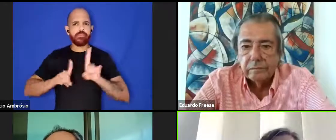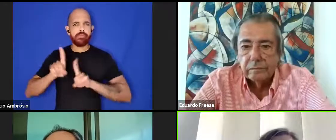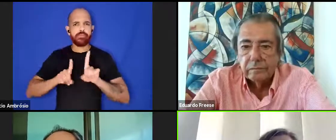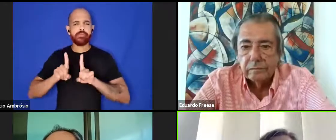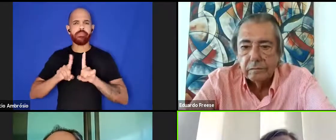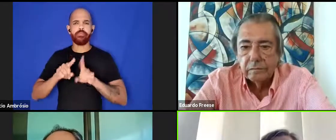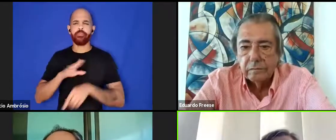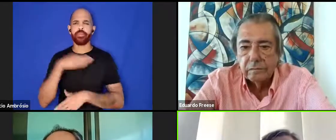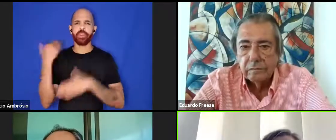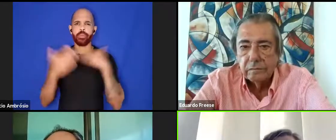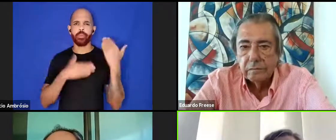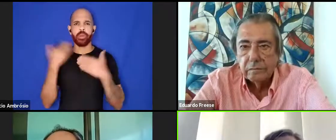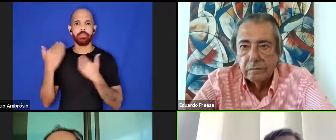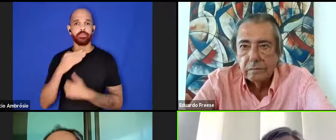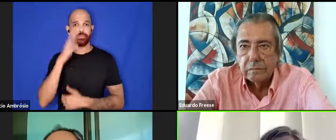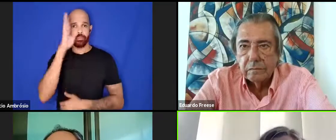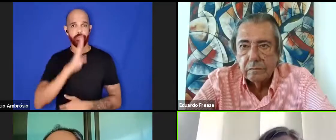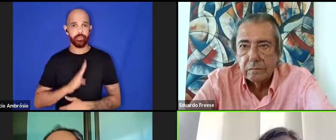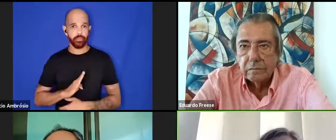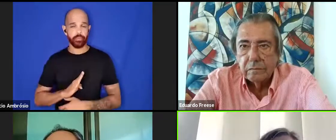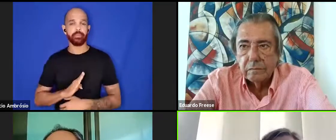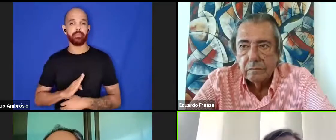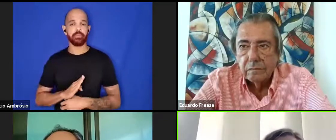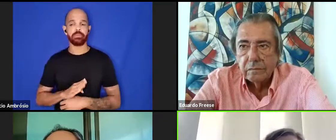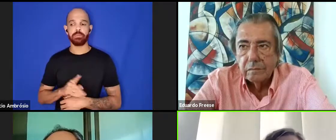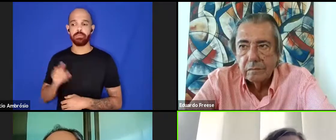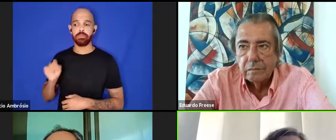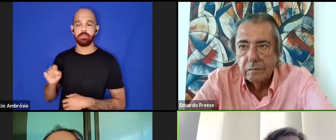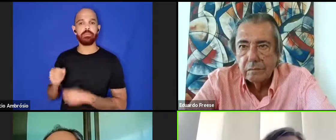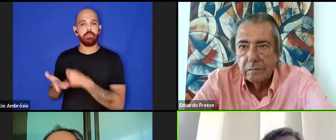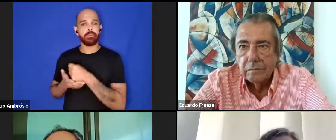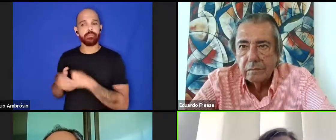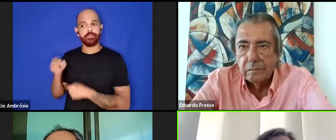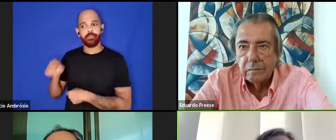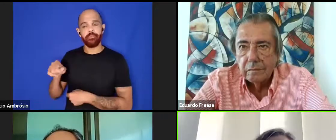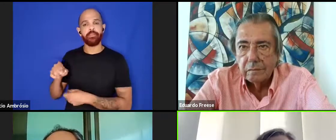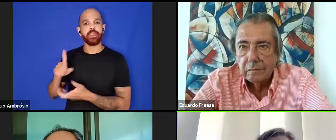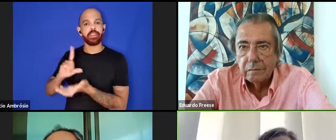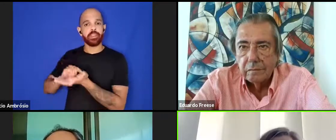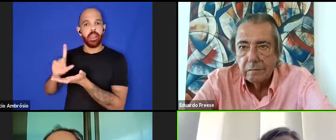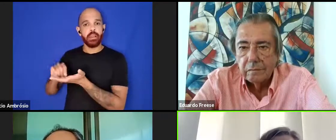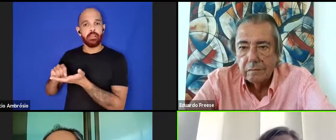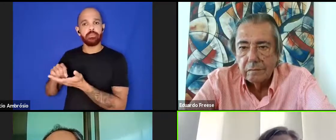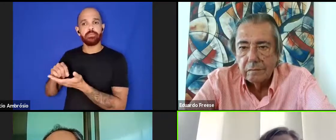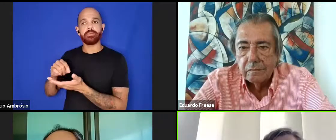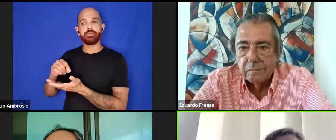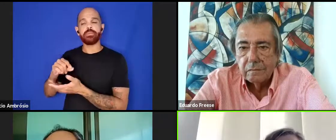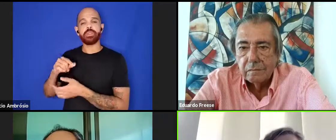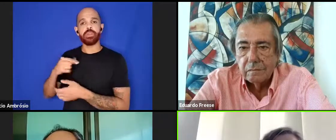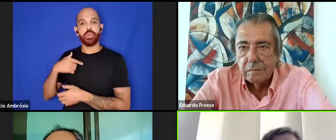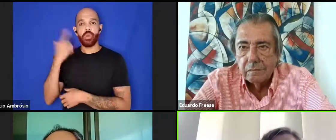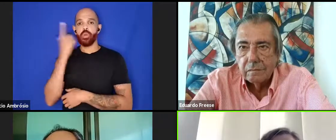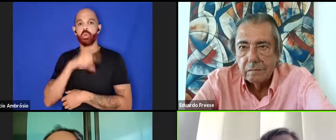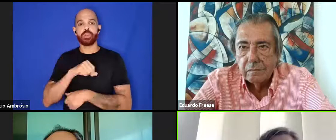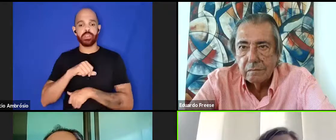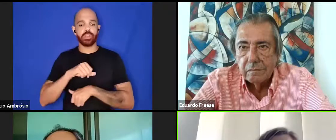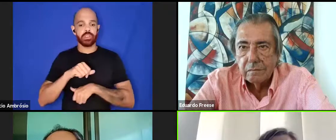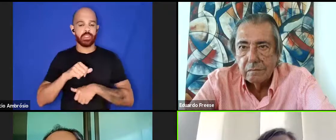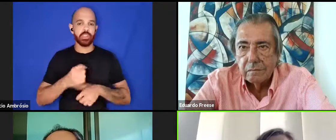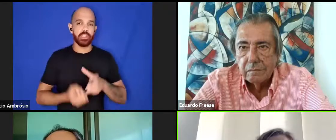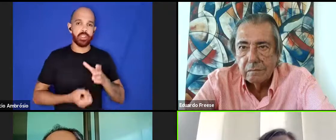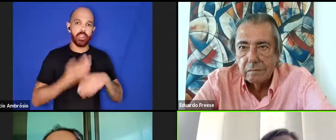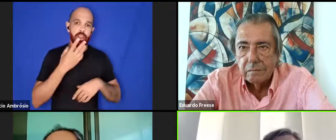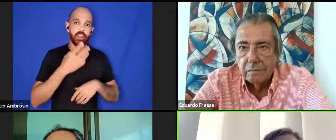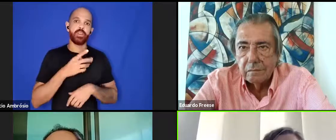no país, e foi com base nesse material que eu consegui desenvolver um trabalho sobre a orientação de Eduardo. E